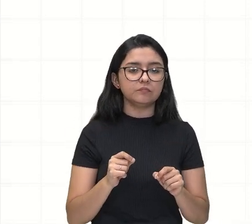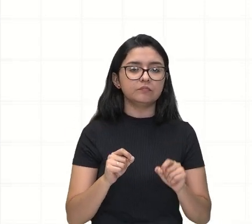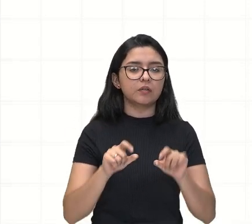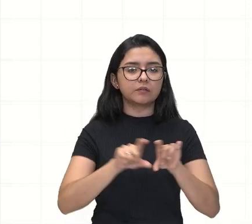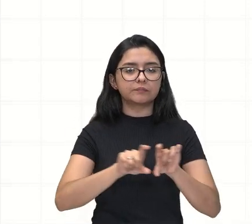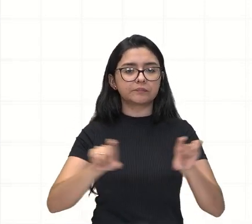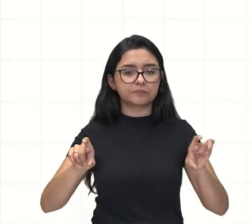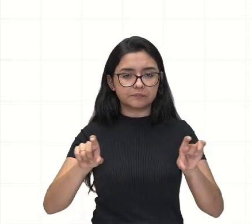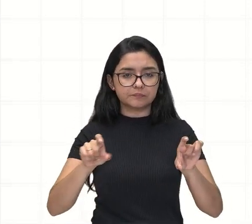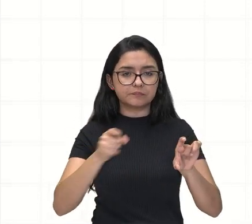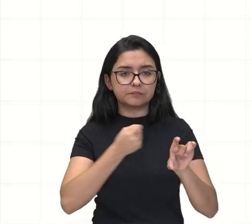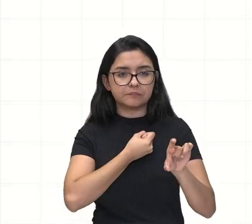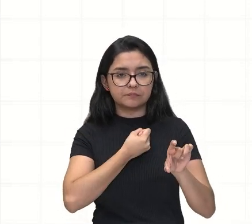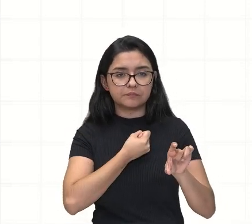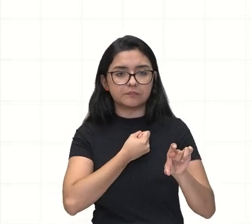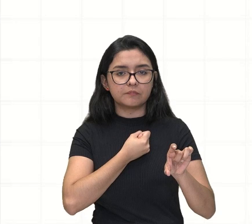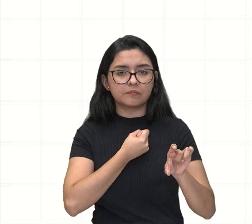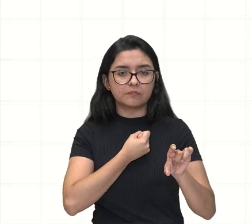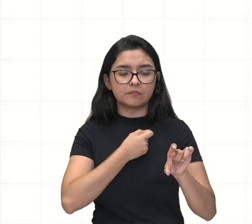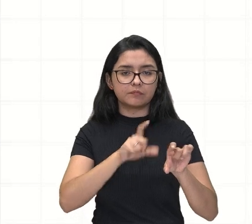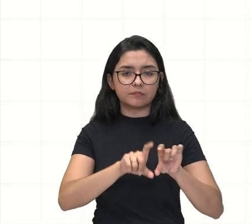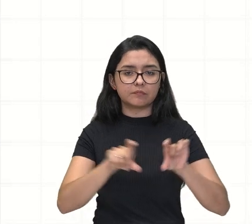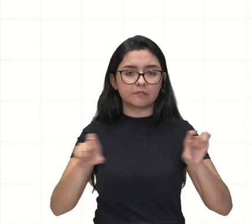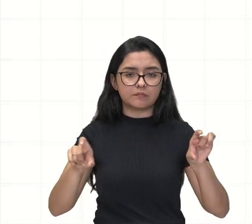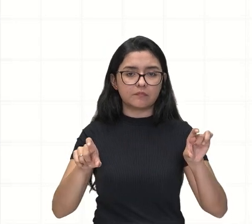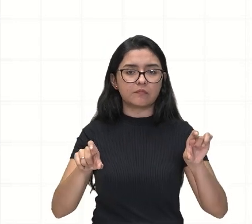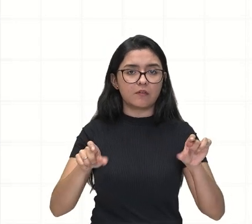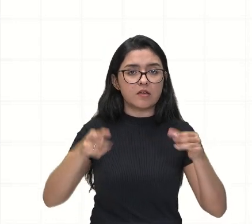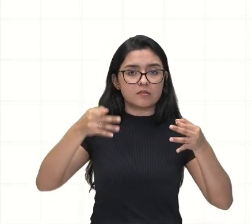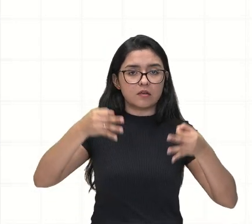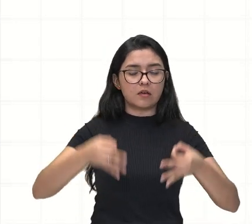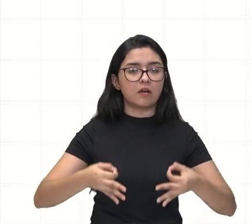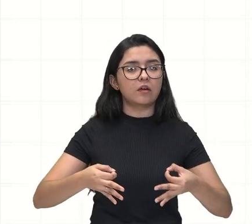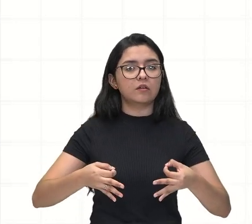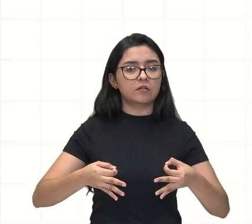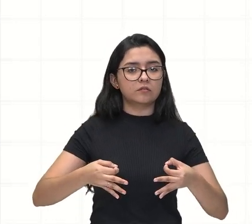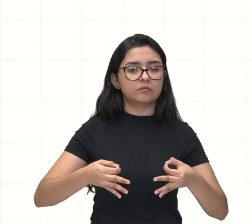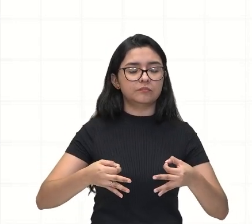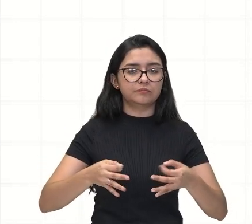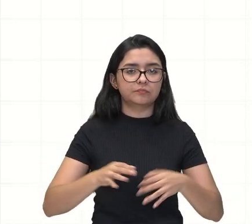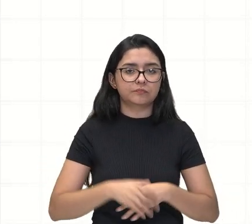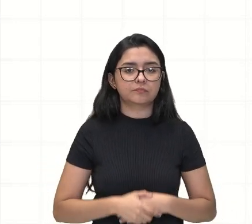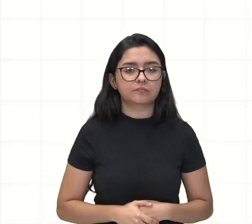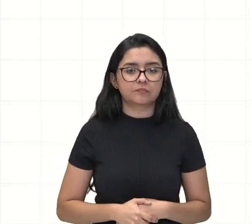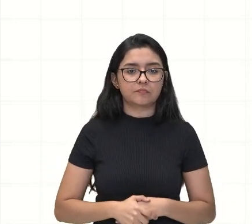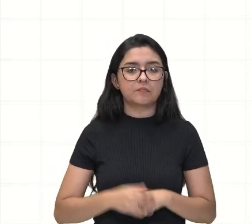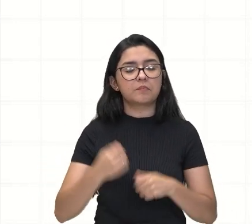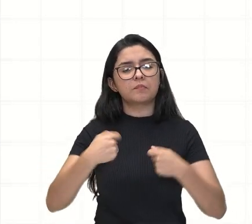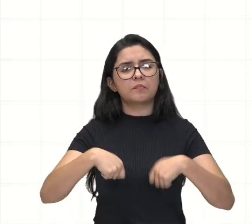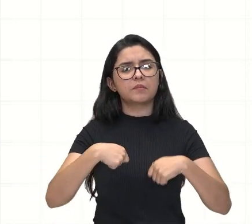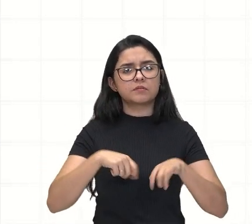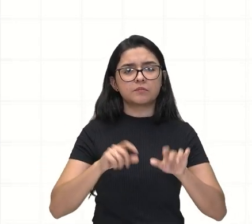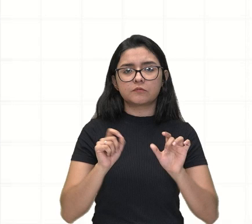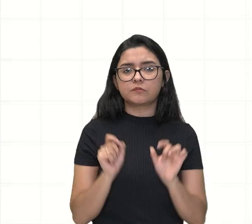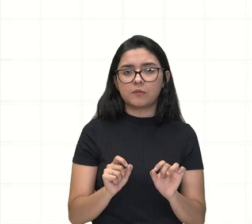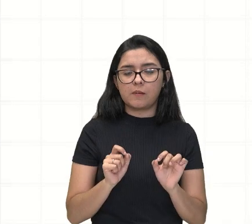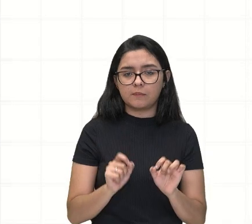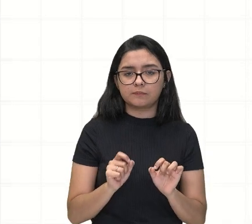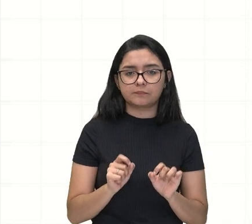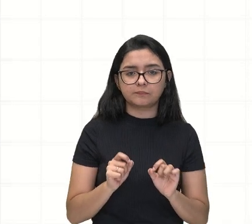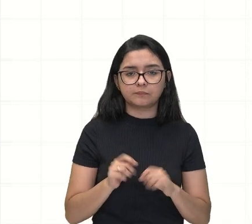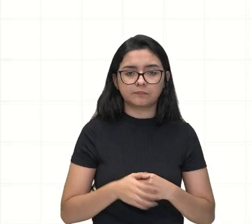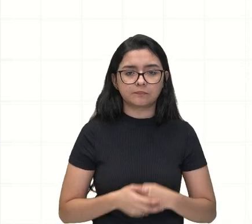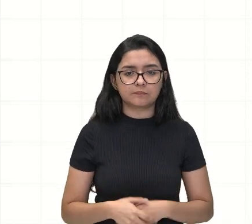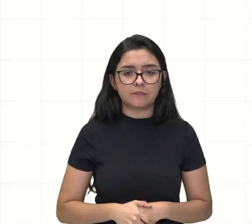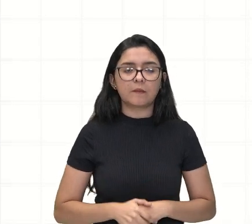expressão matemática, né, fique correta, fique completa, nós precisamos